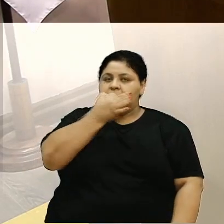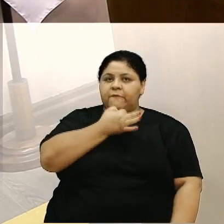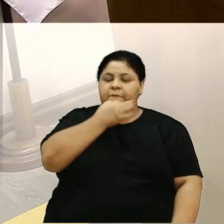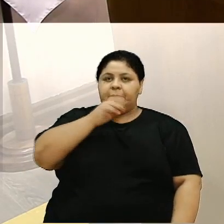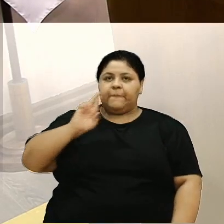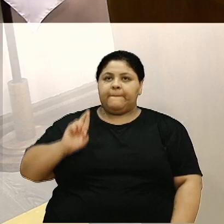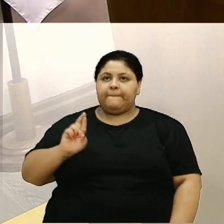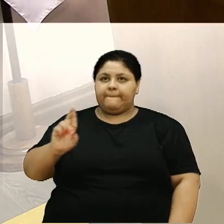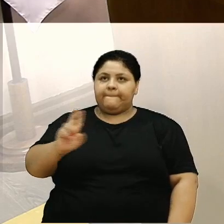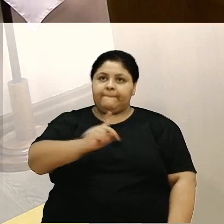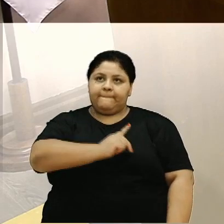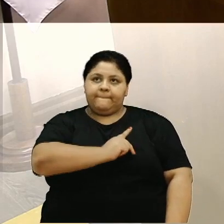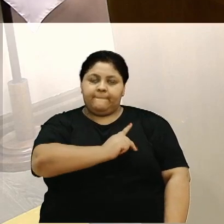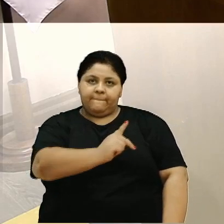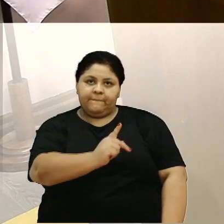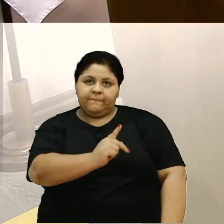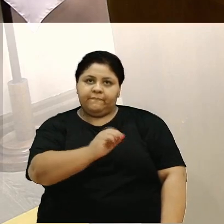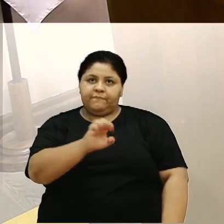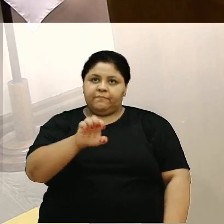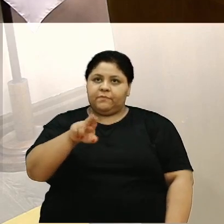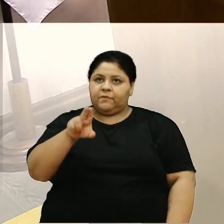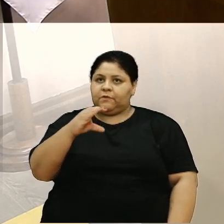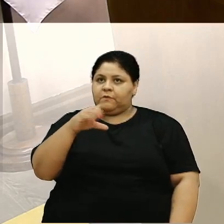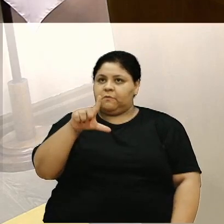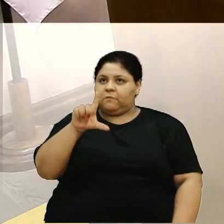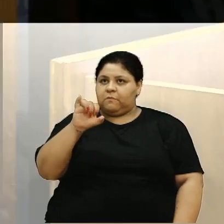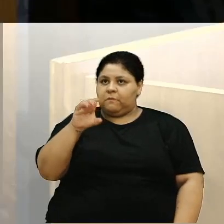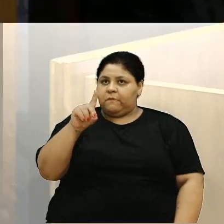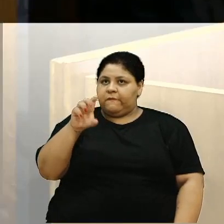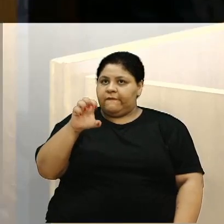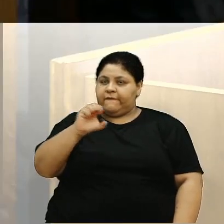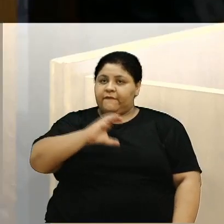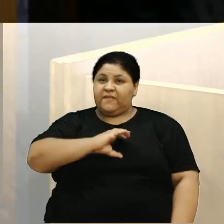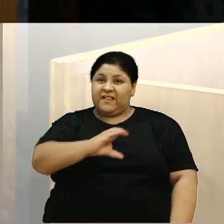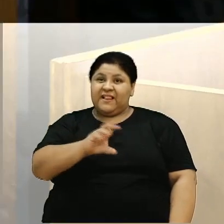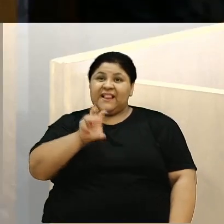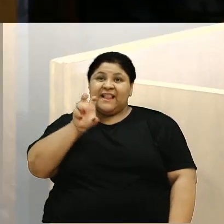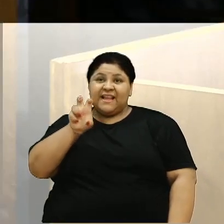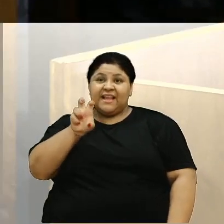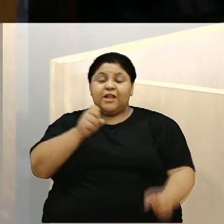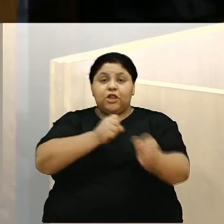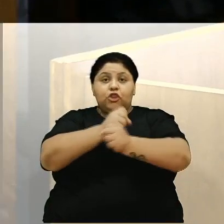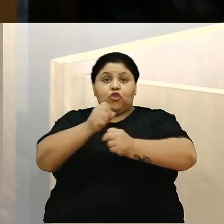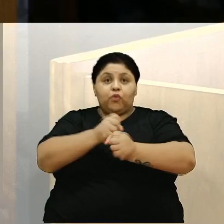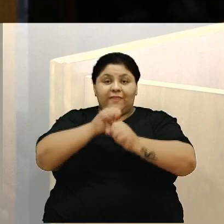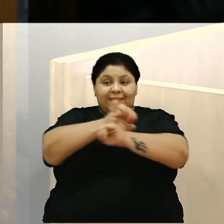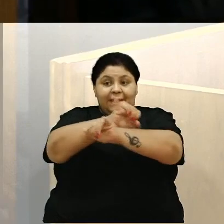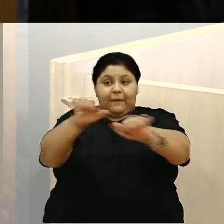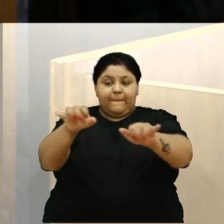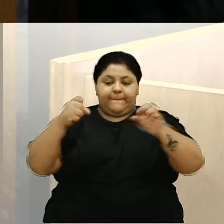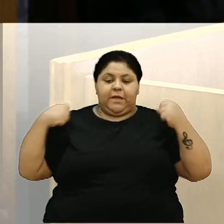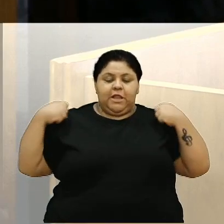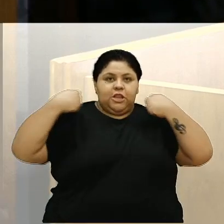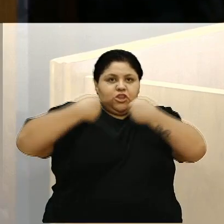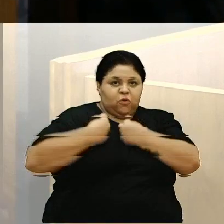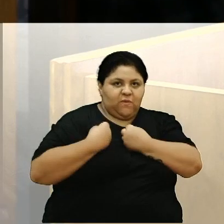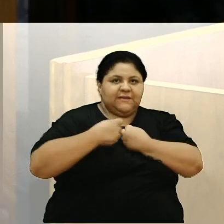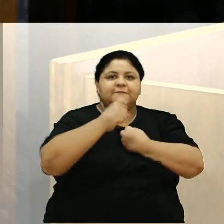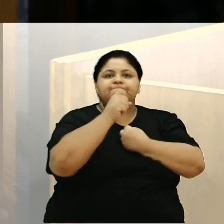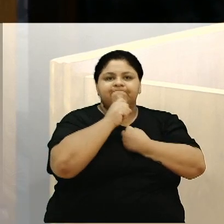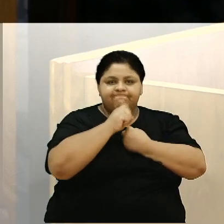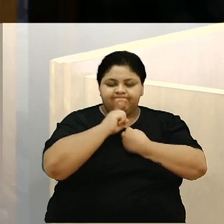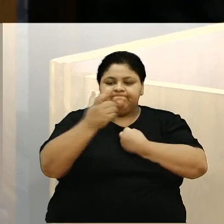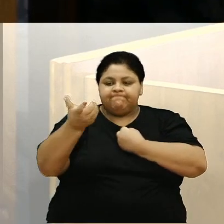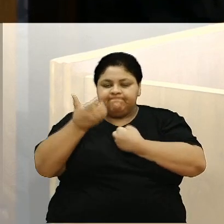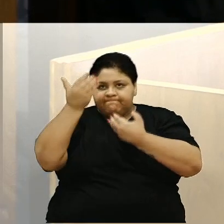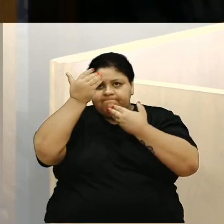presidente Euclides Sirena, na condição de coordenador pelo 5º ano consecutivo da campanha do agasalho, quero agradecer essa